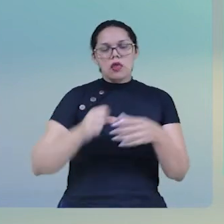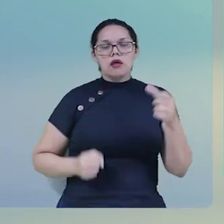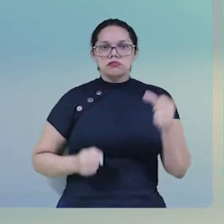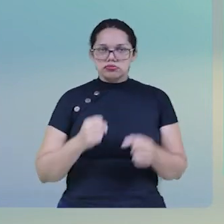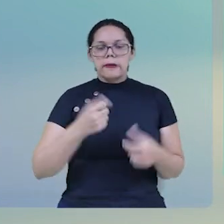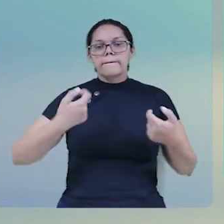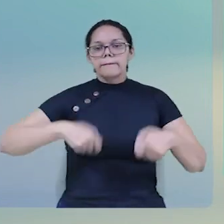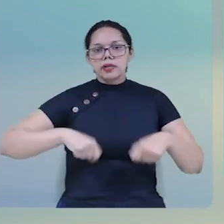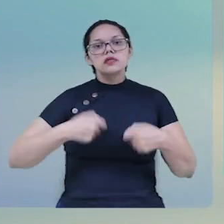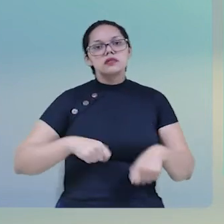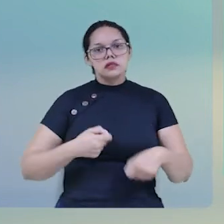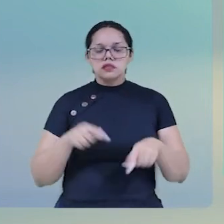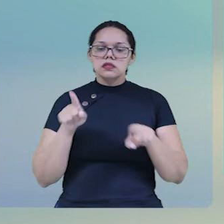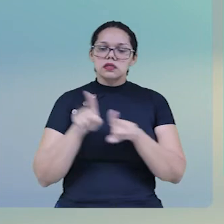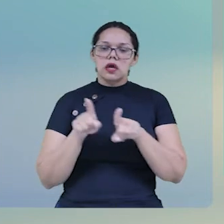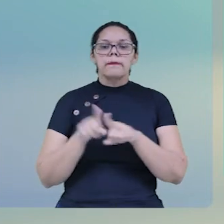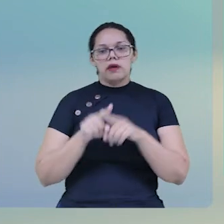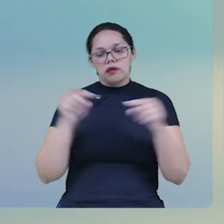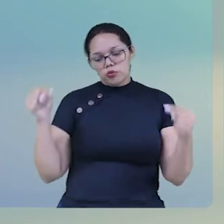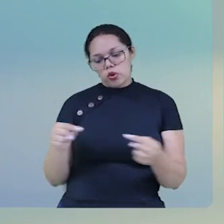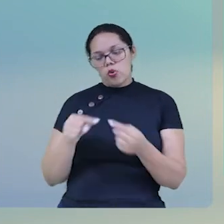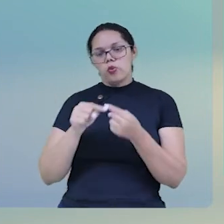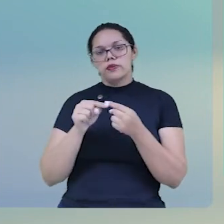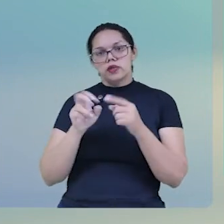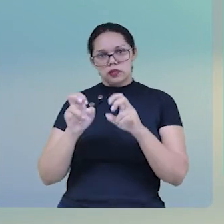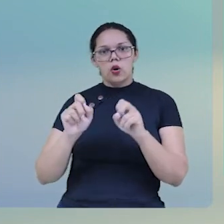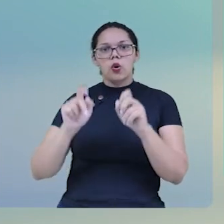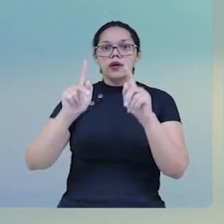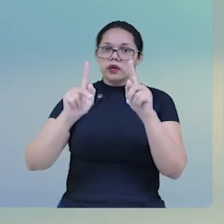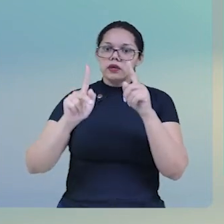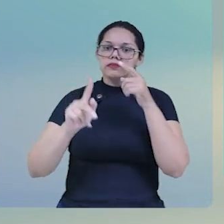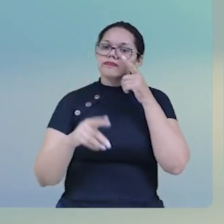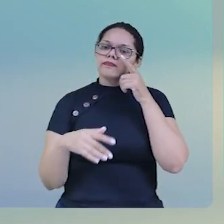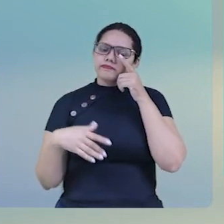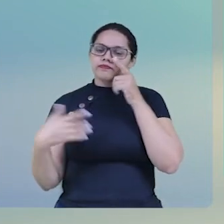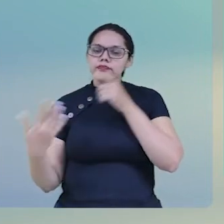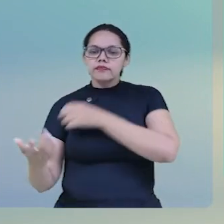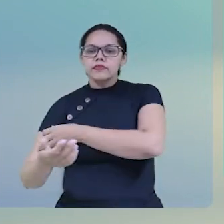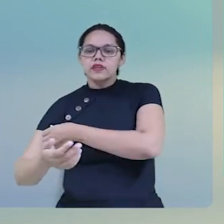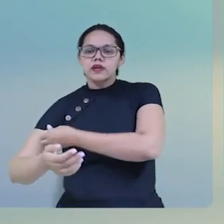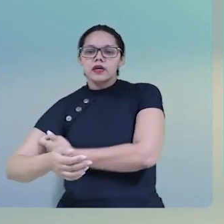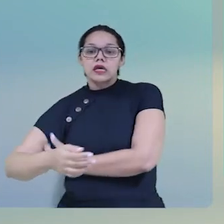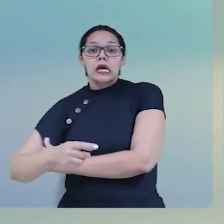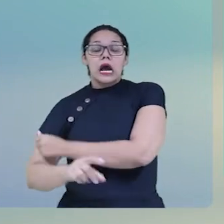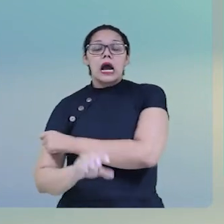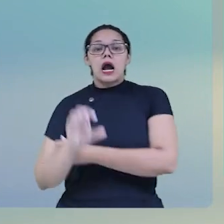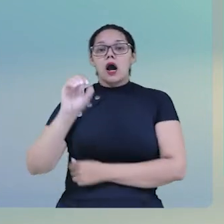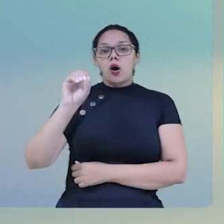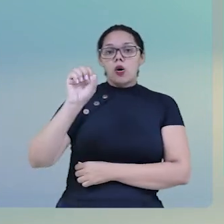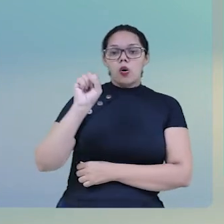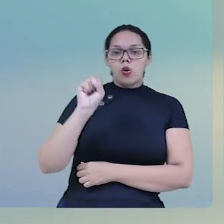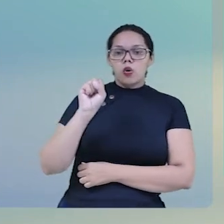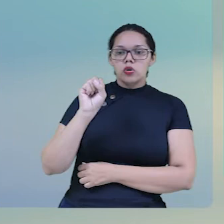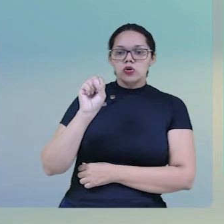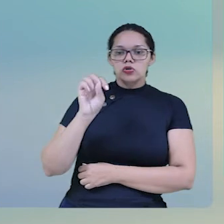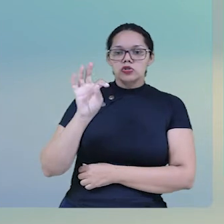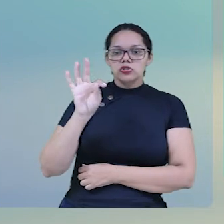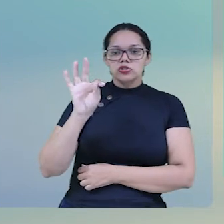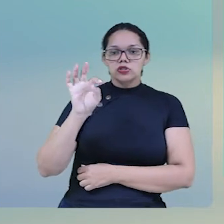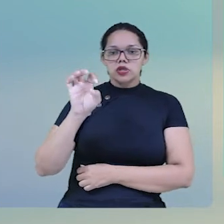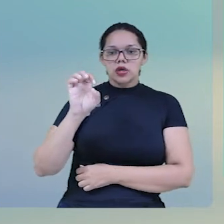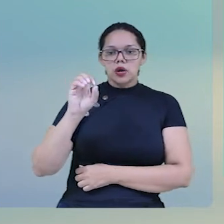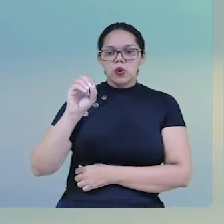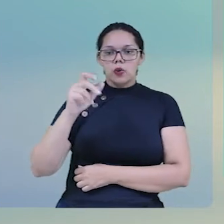caso, é a atividade mais indicada, ok? A osteopenia, que é a perda gradual de